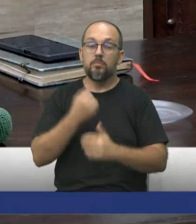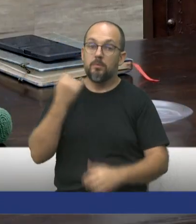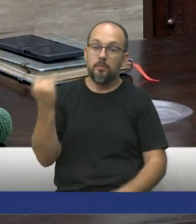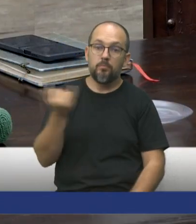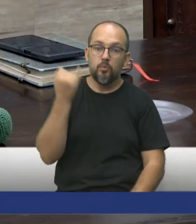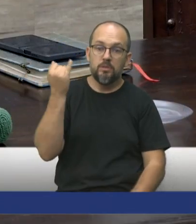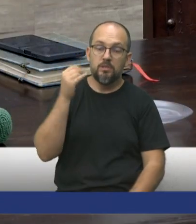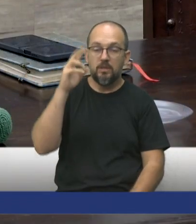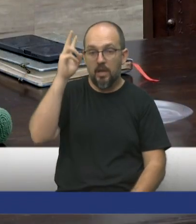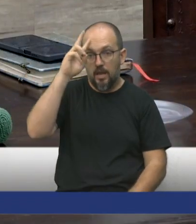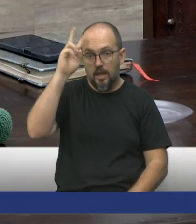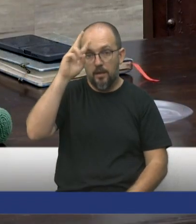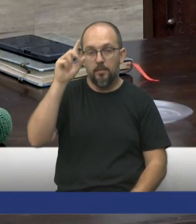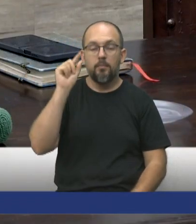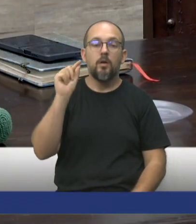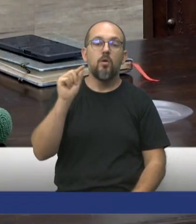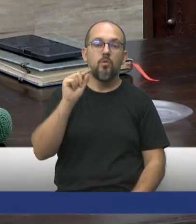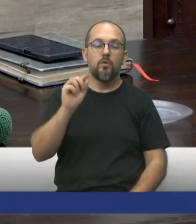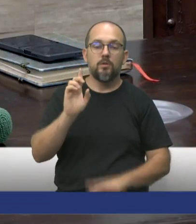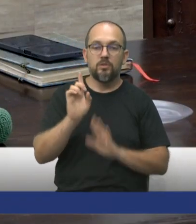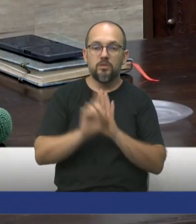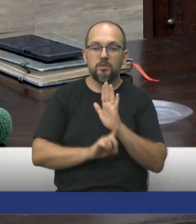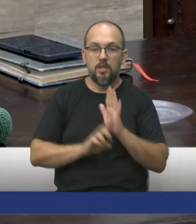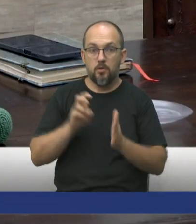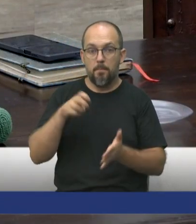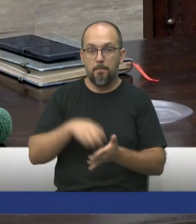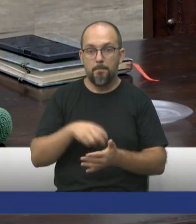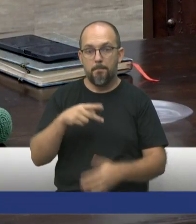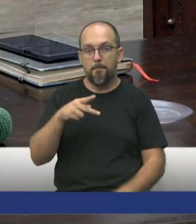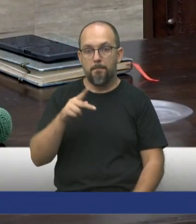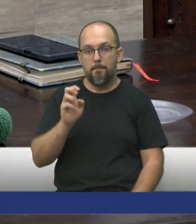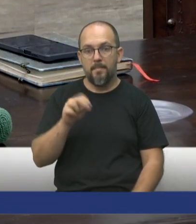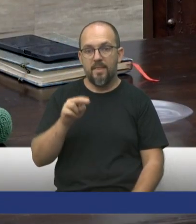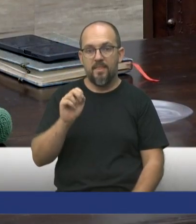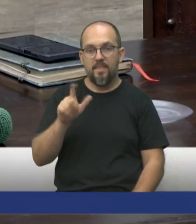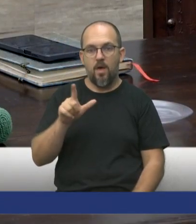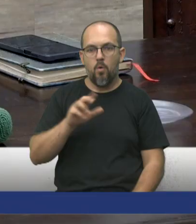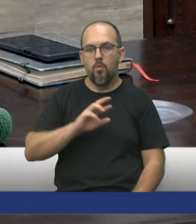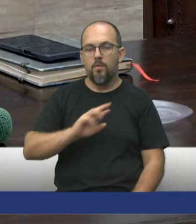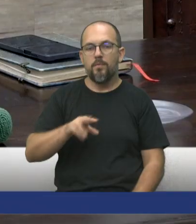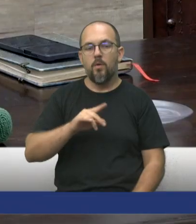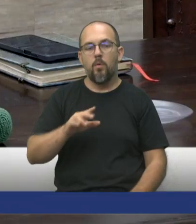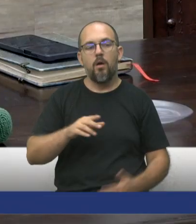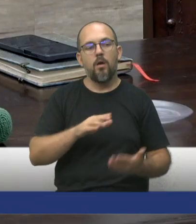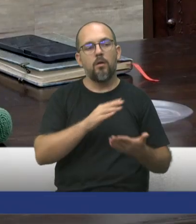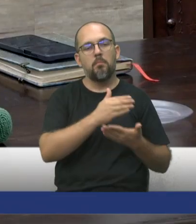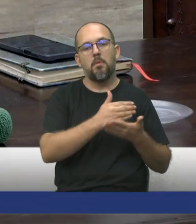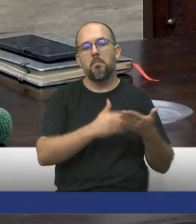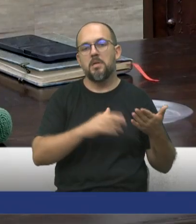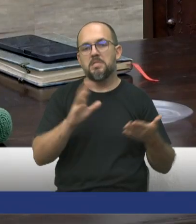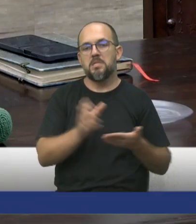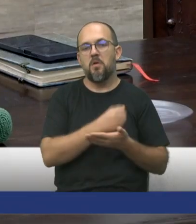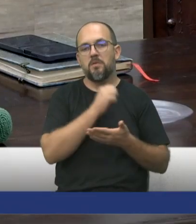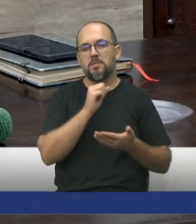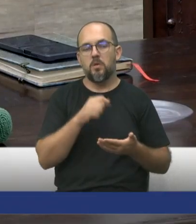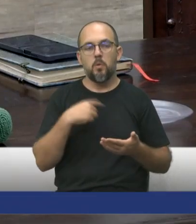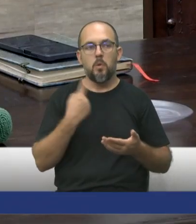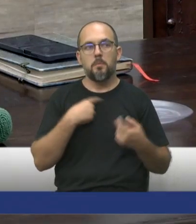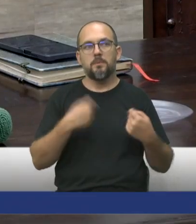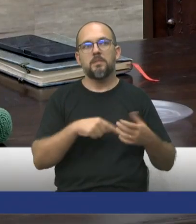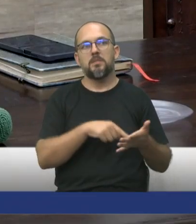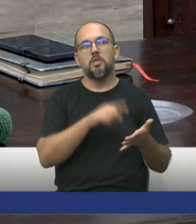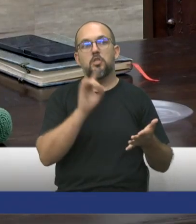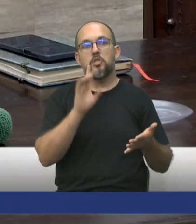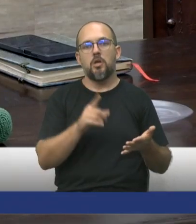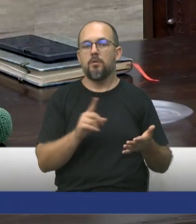importante lembrar que o direito penal ele não é a tábua de salvação que nós precisamos, só